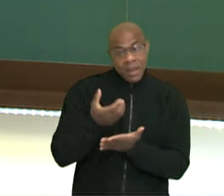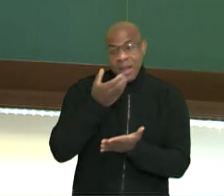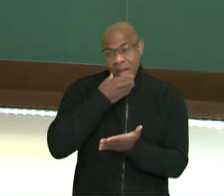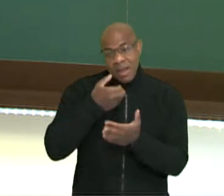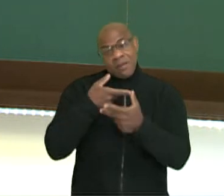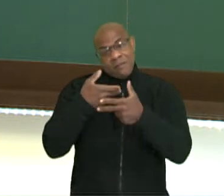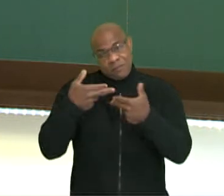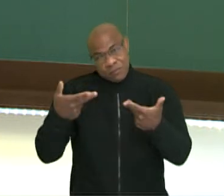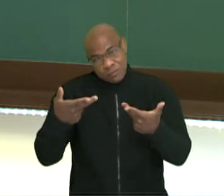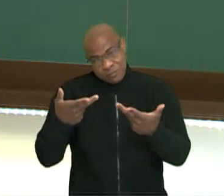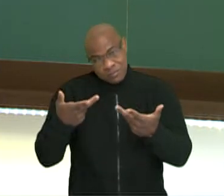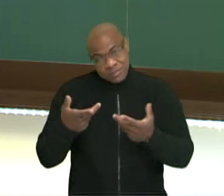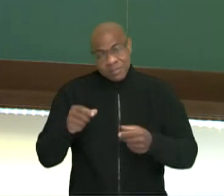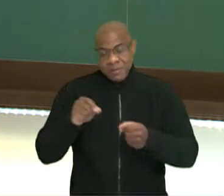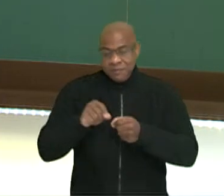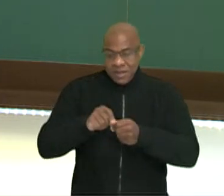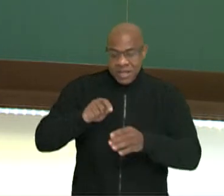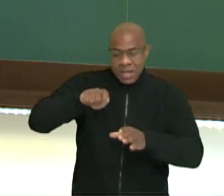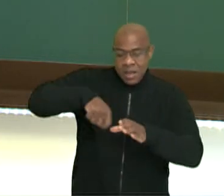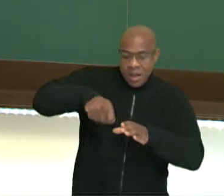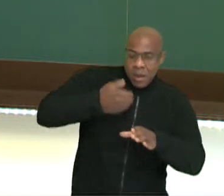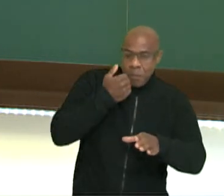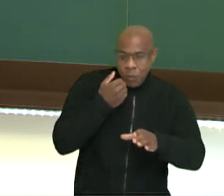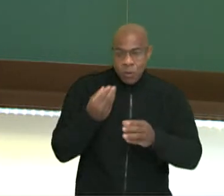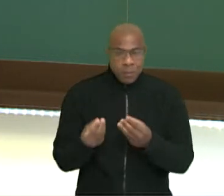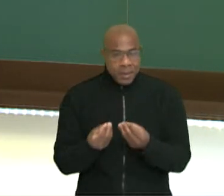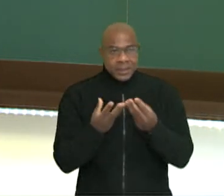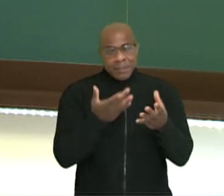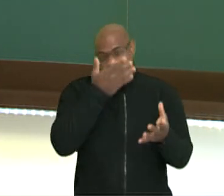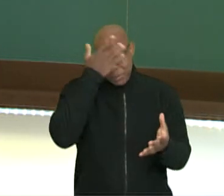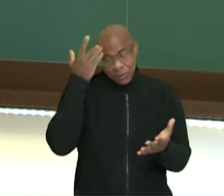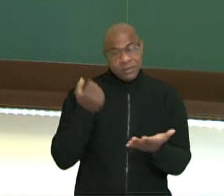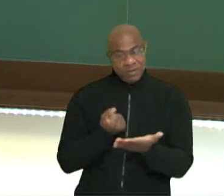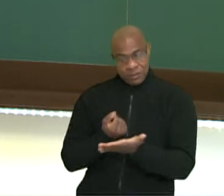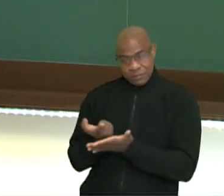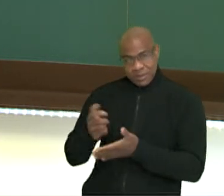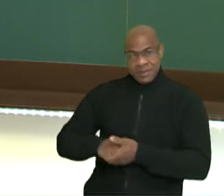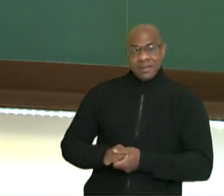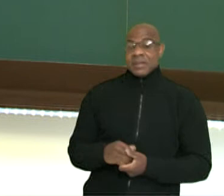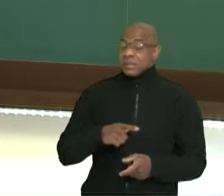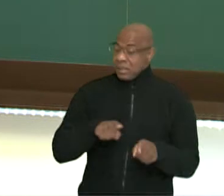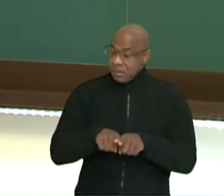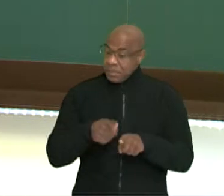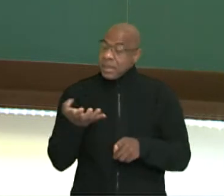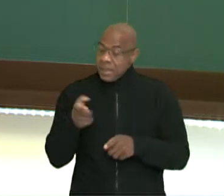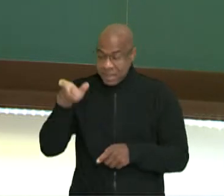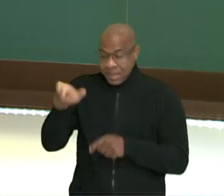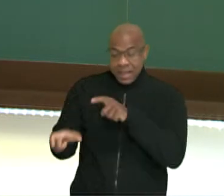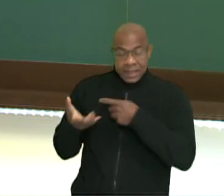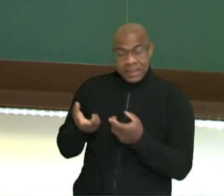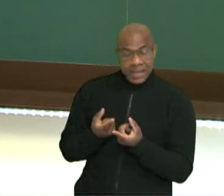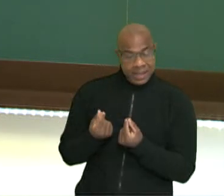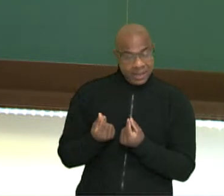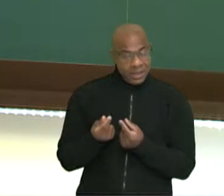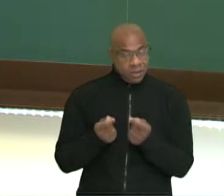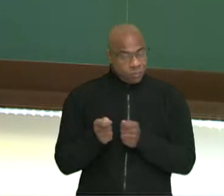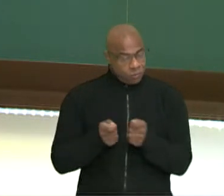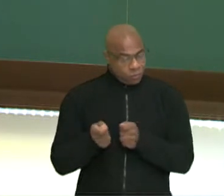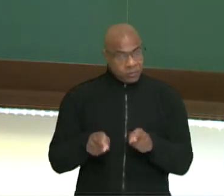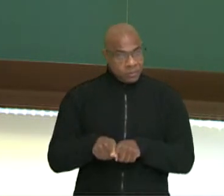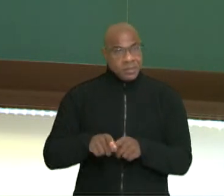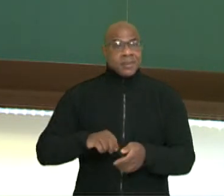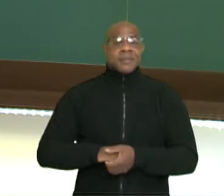muito gostoso, e eu também quero economizar. Quem não quer economizar, né, gente? Sem perder a qualidade, vale muito a